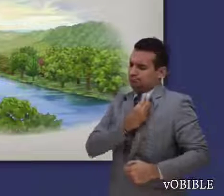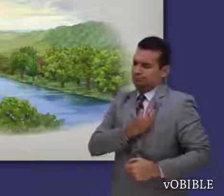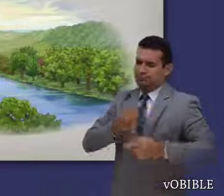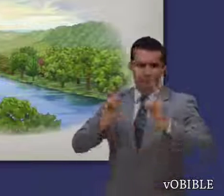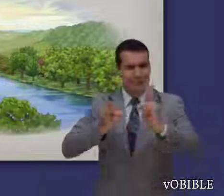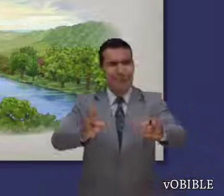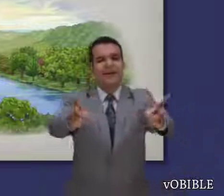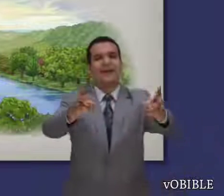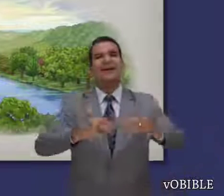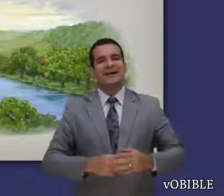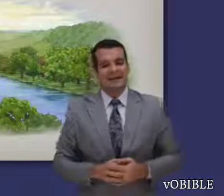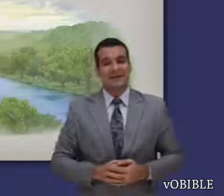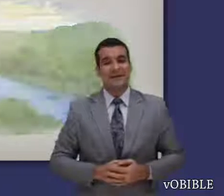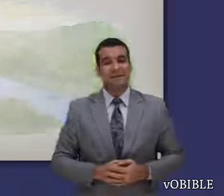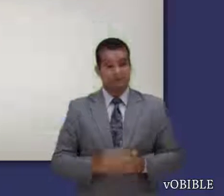de árvores da vida.